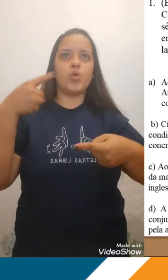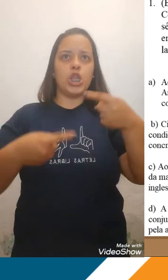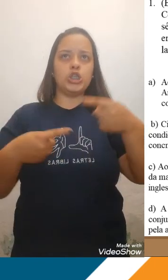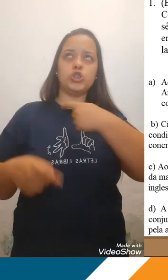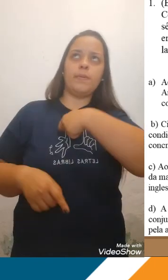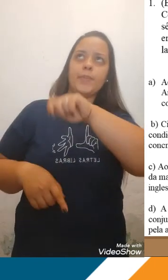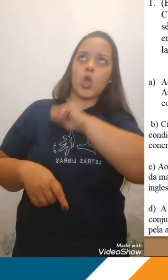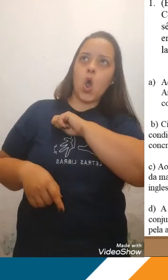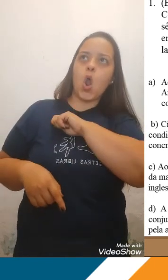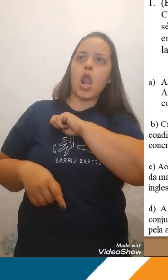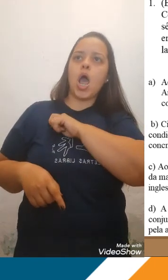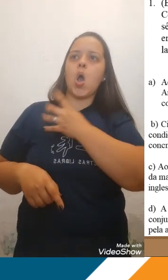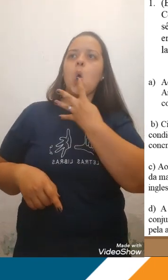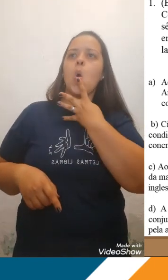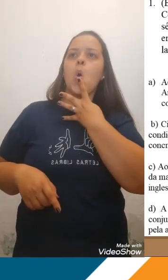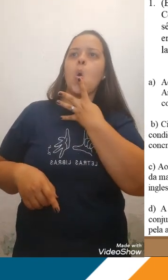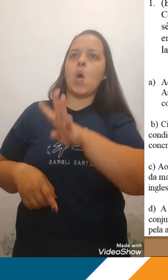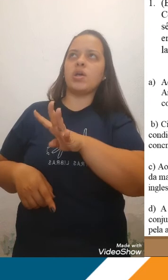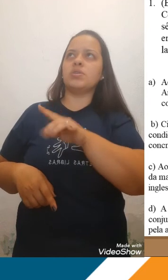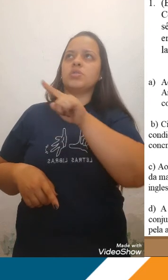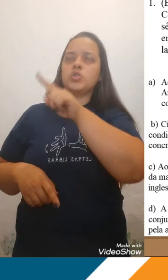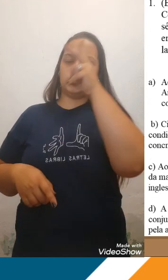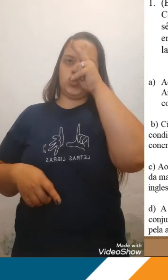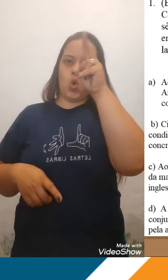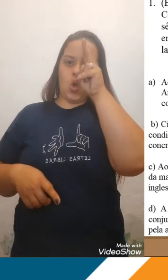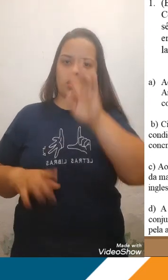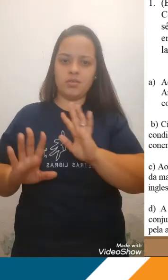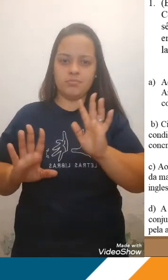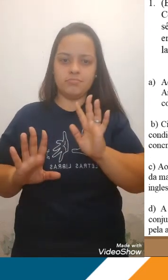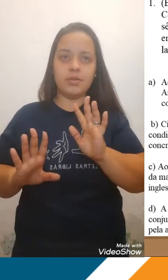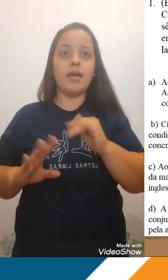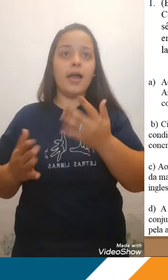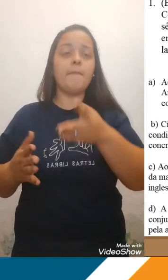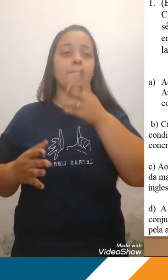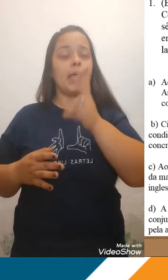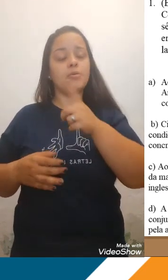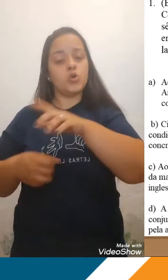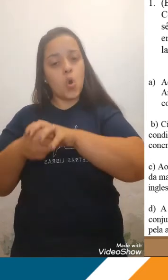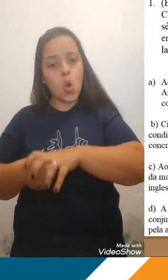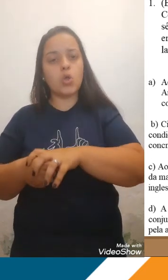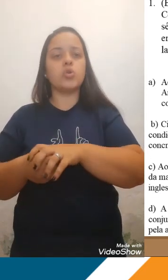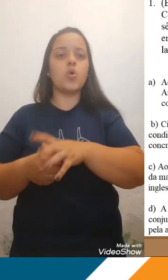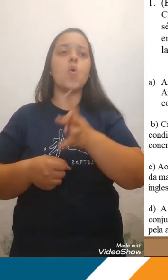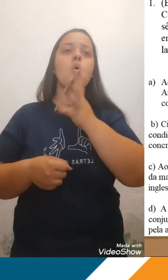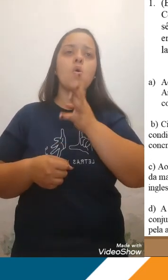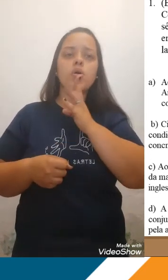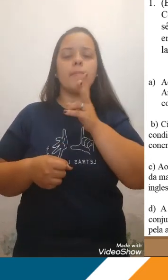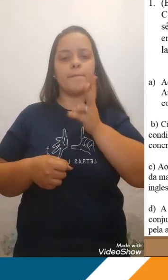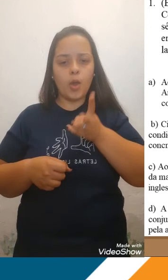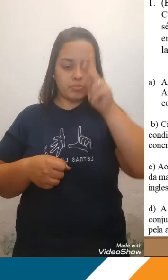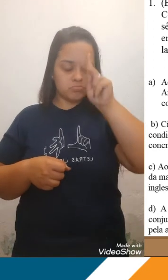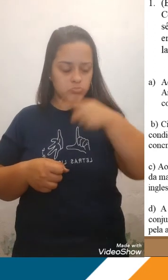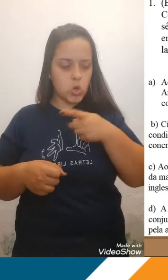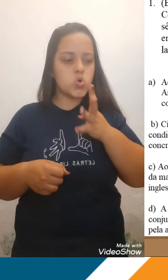colônias espanholas desconheciam estas circunstâncias históricas, ainda que estas colônias tivessem suas próprias